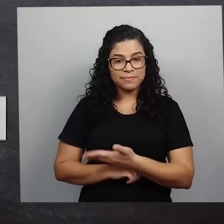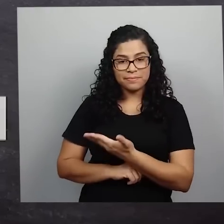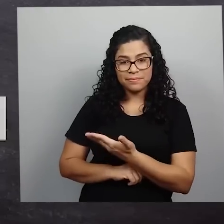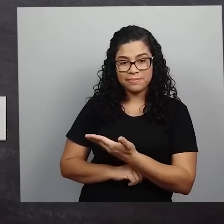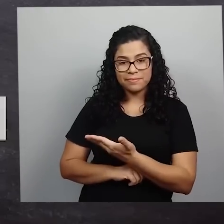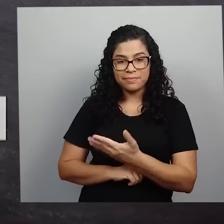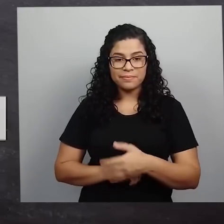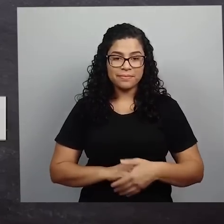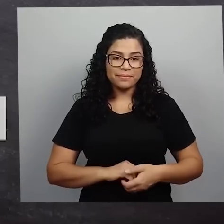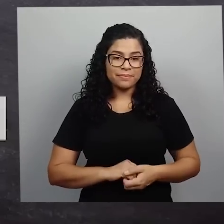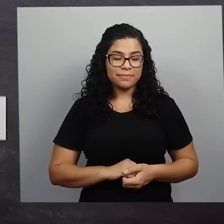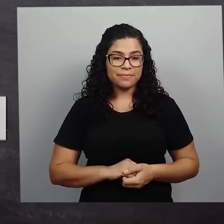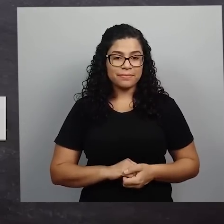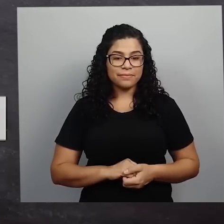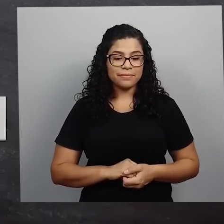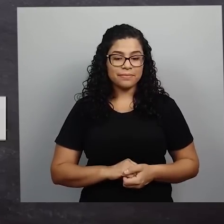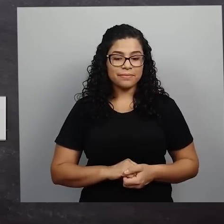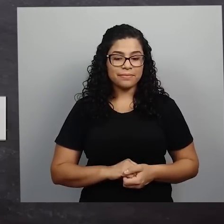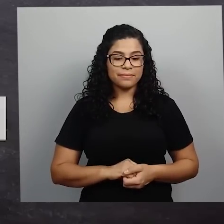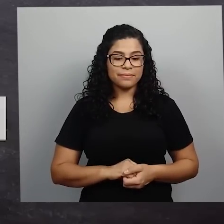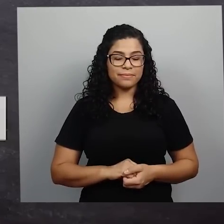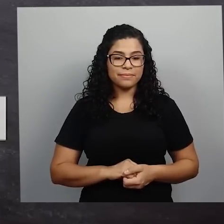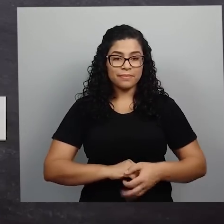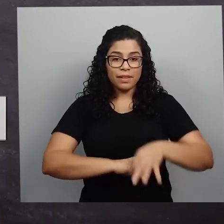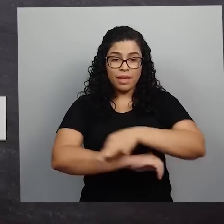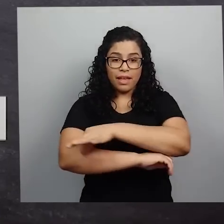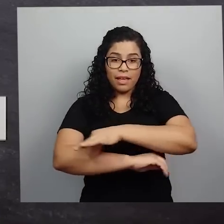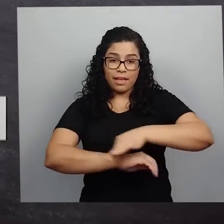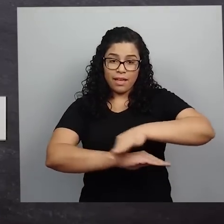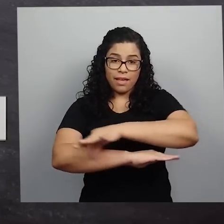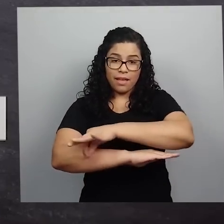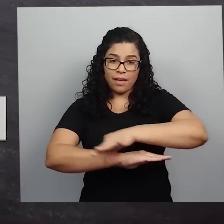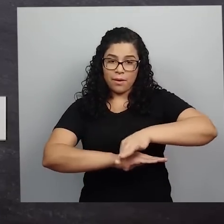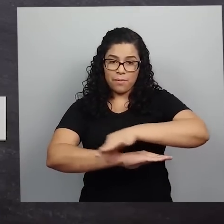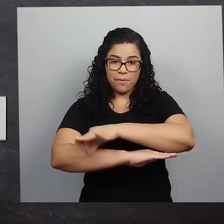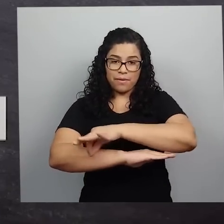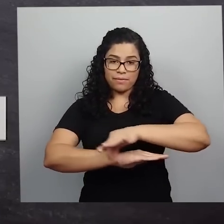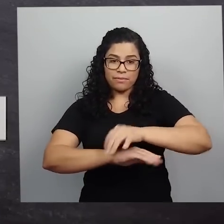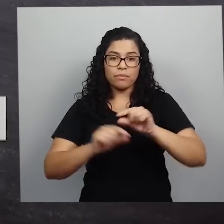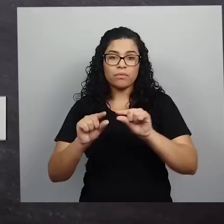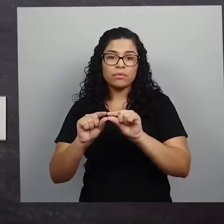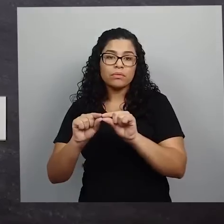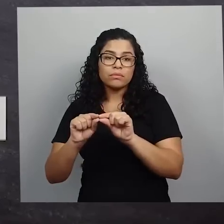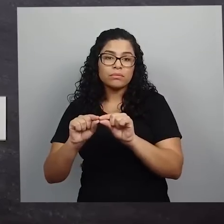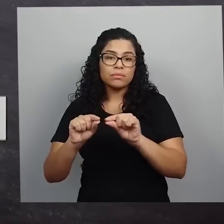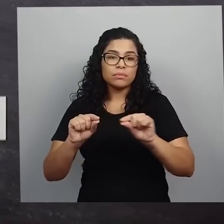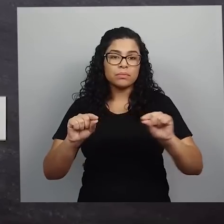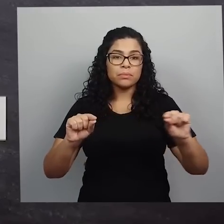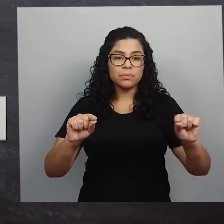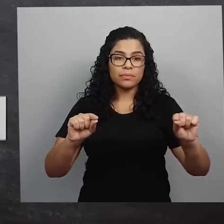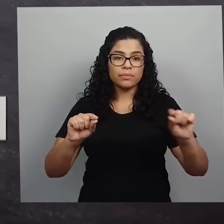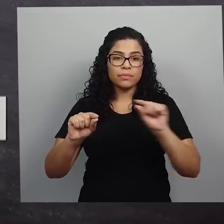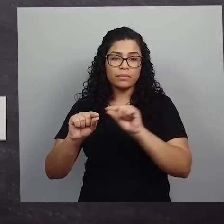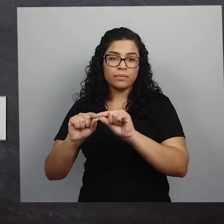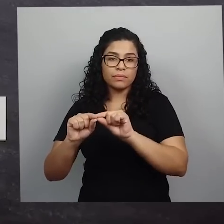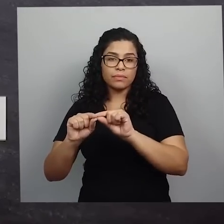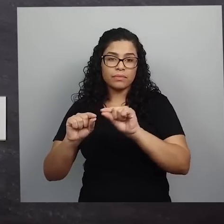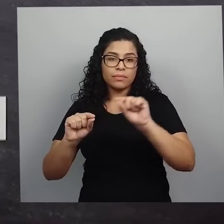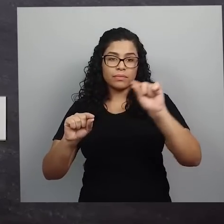Aqui, esta régua foi copiada e foi colocada aqui posicionando o número